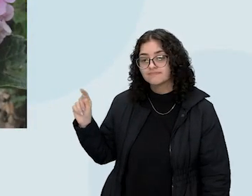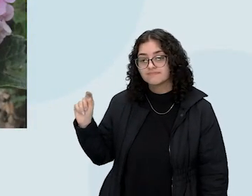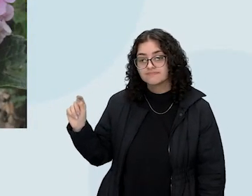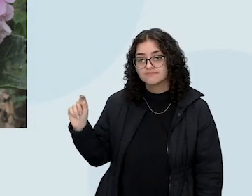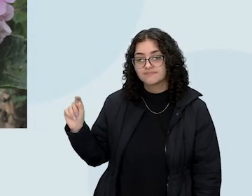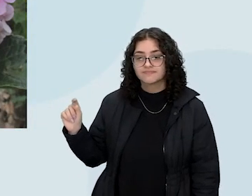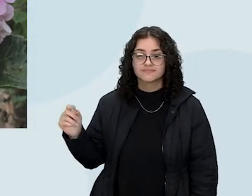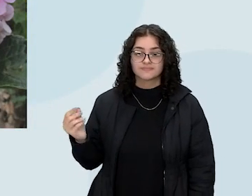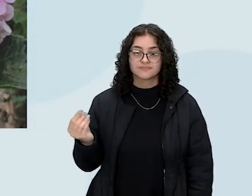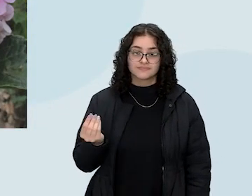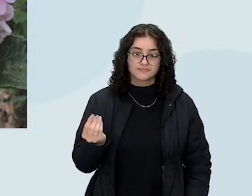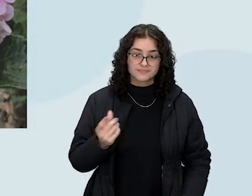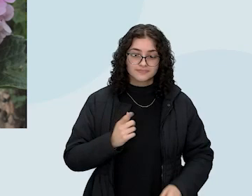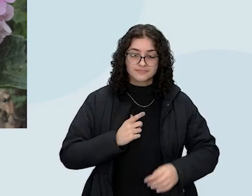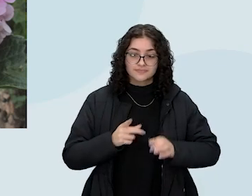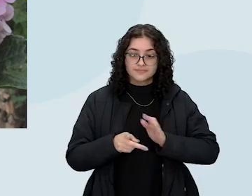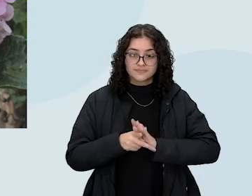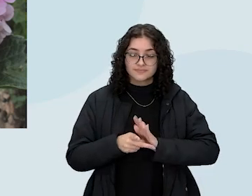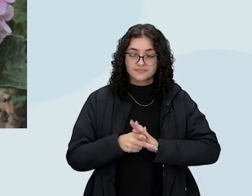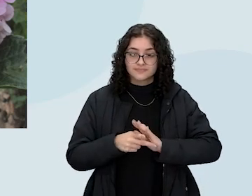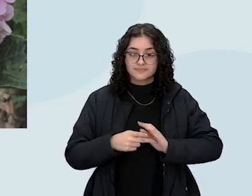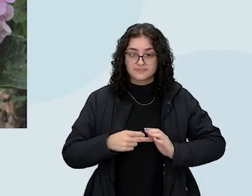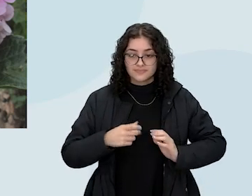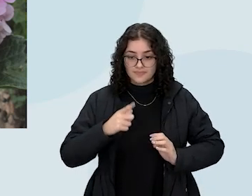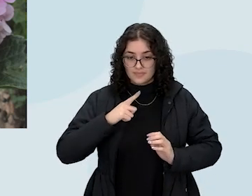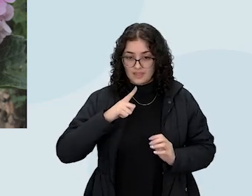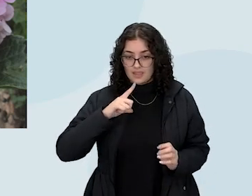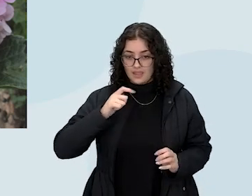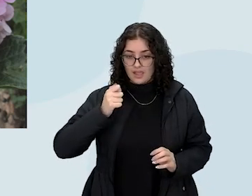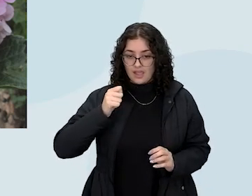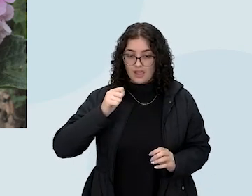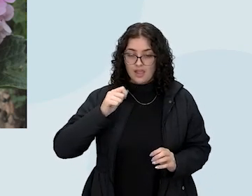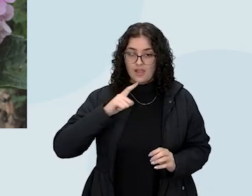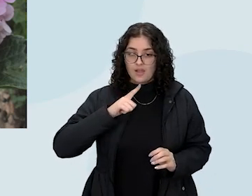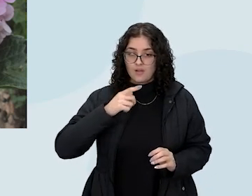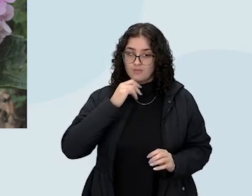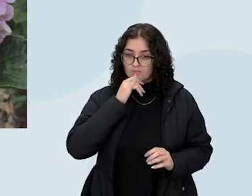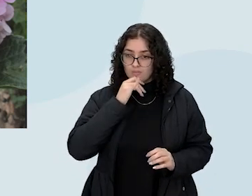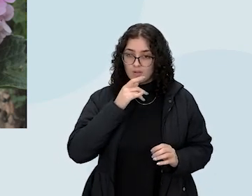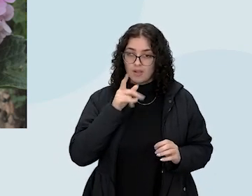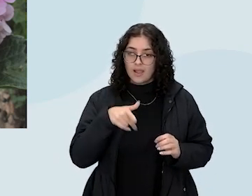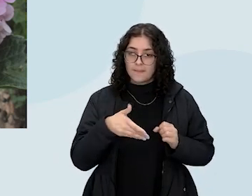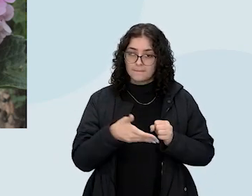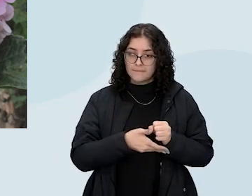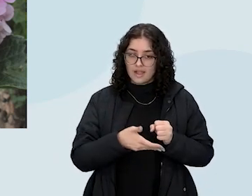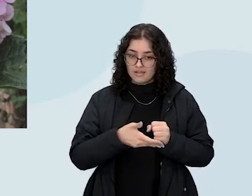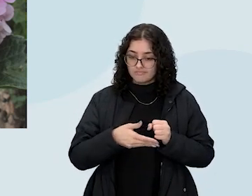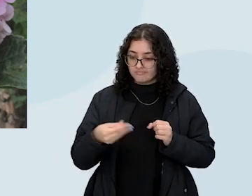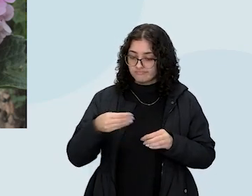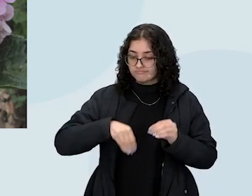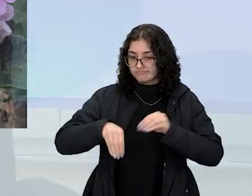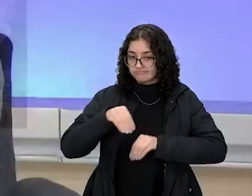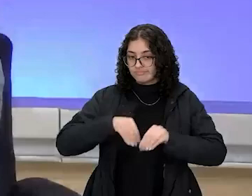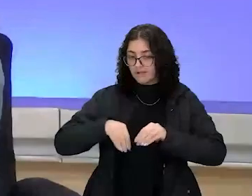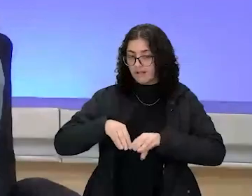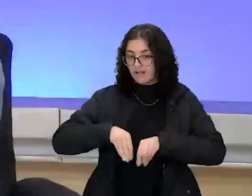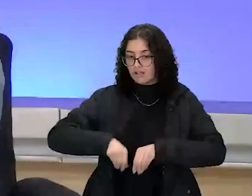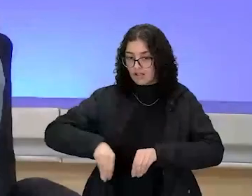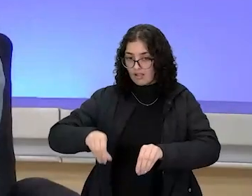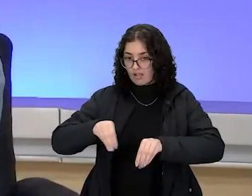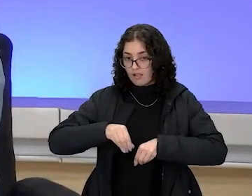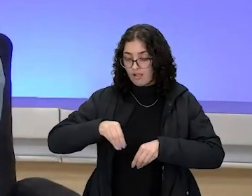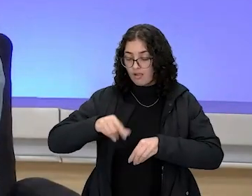quê? Trazendo aí substâncias alcalinas para o solo, tá certo? Então, essas